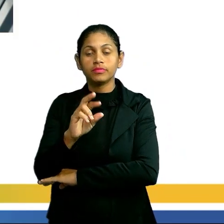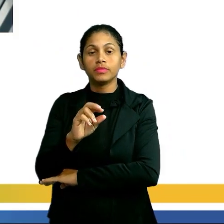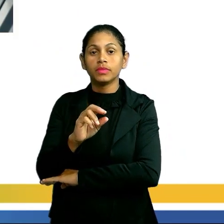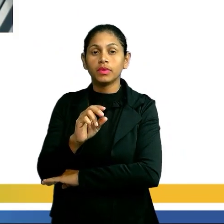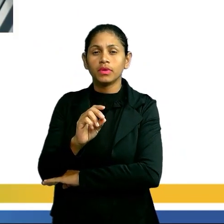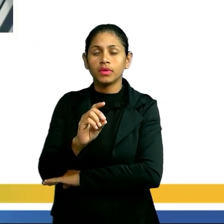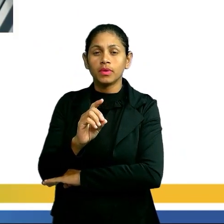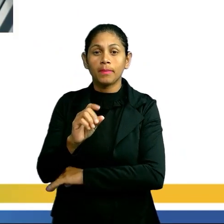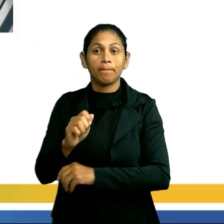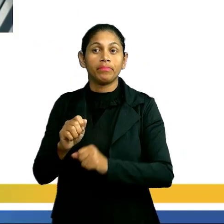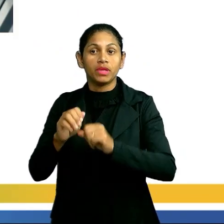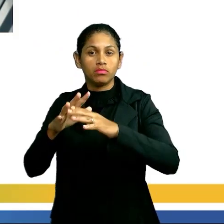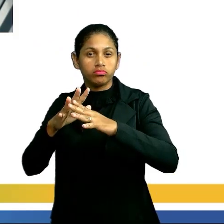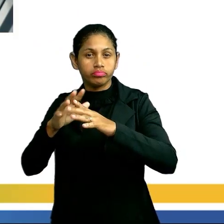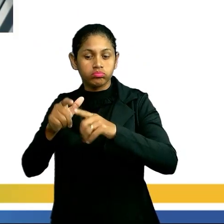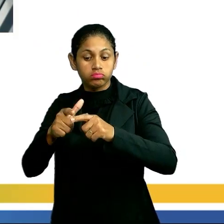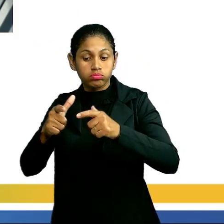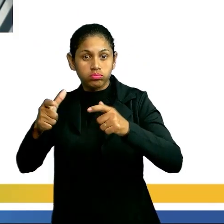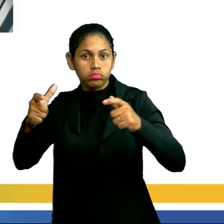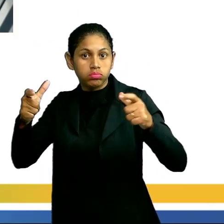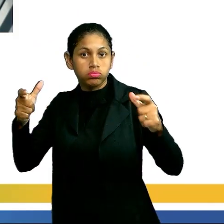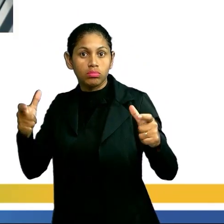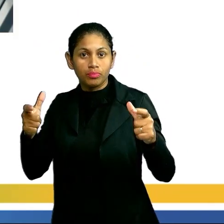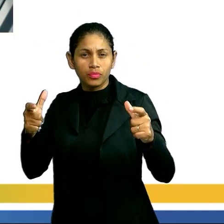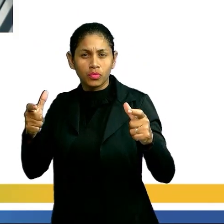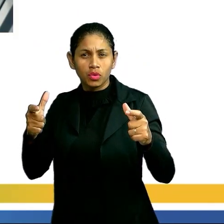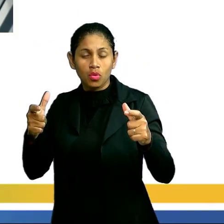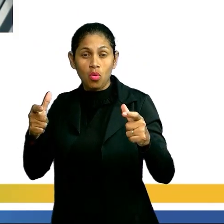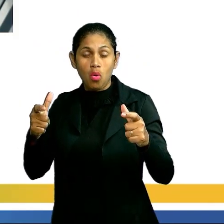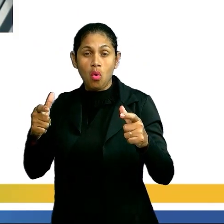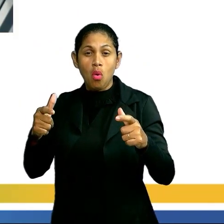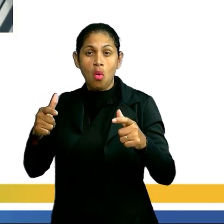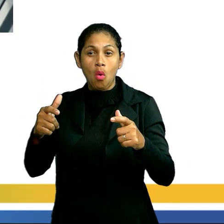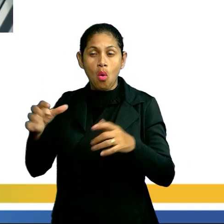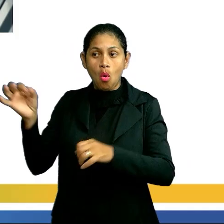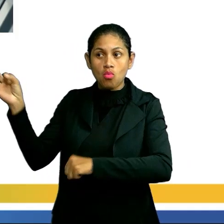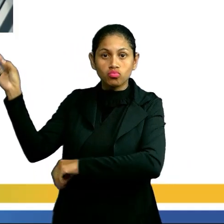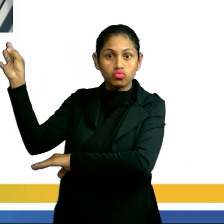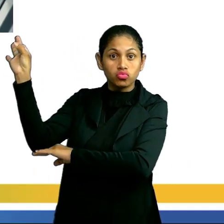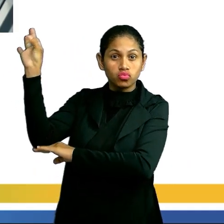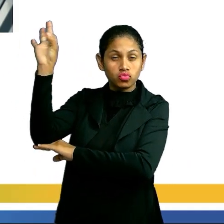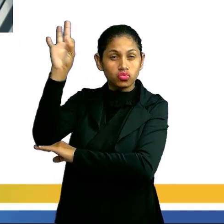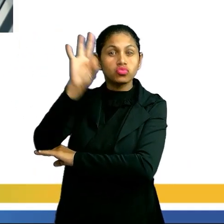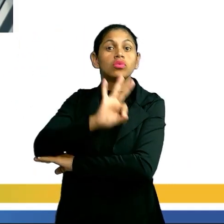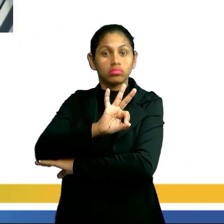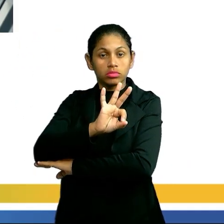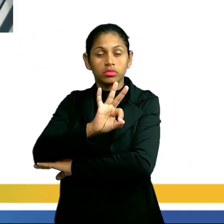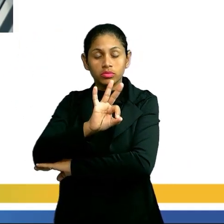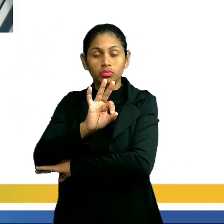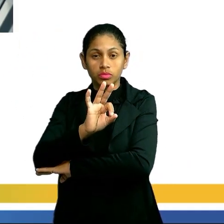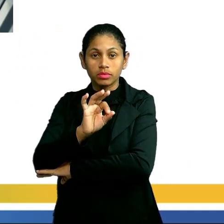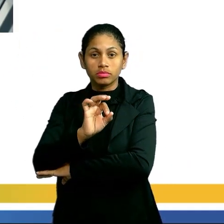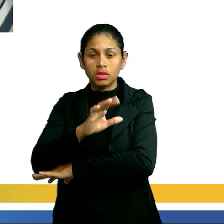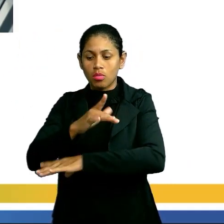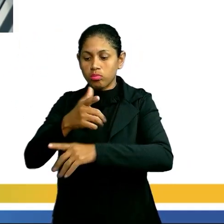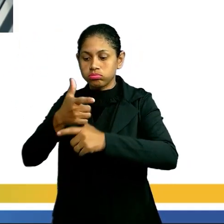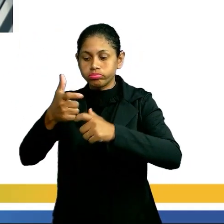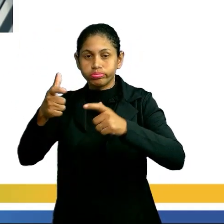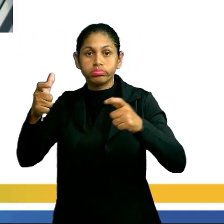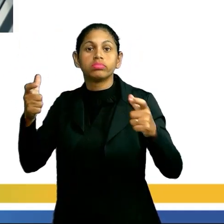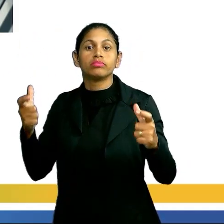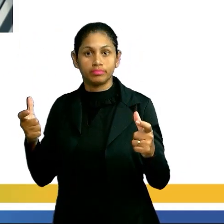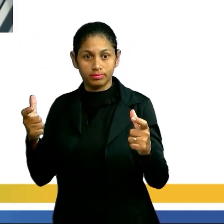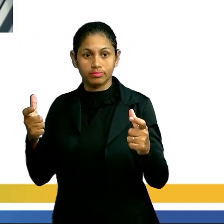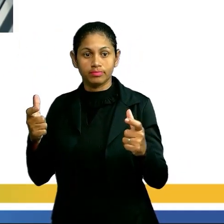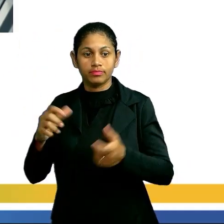vidro, ele tende a se dilatar, ou seja, fazendo com que ele possa trincar ou até mesmo estilhaçar. Em alguns momentos, a gente